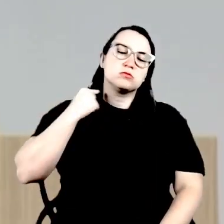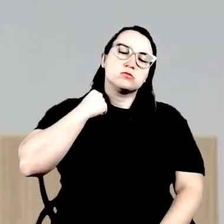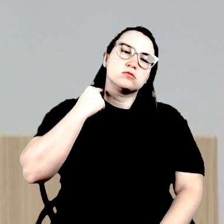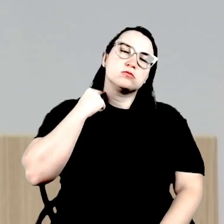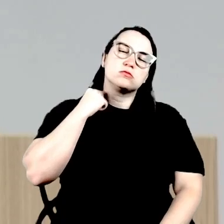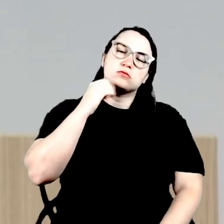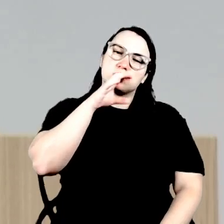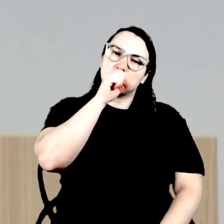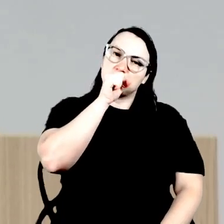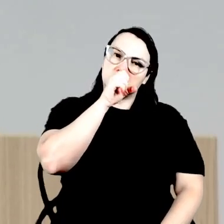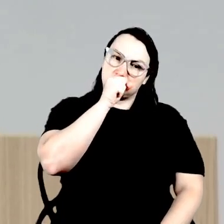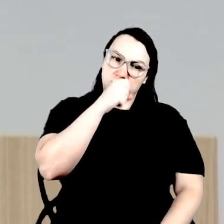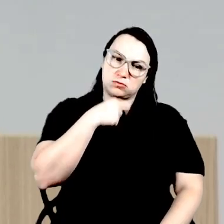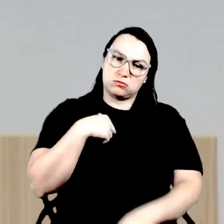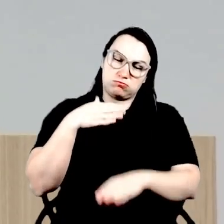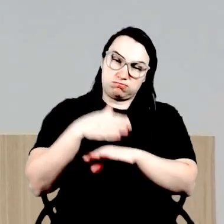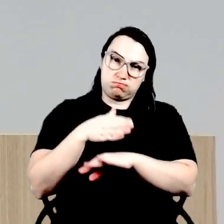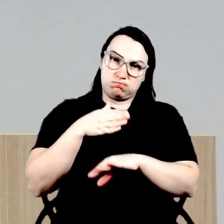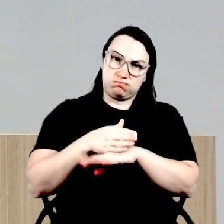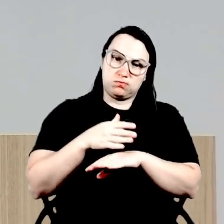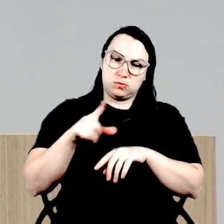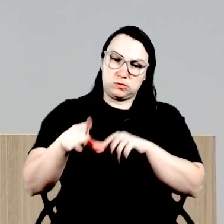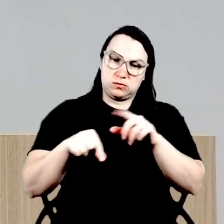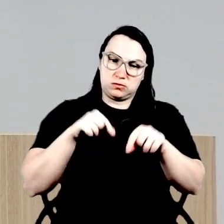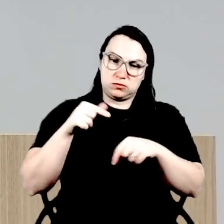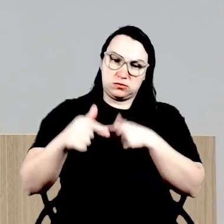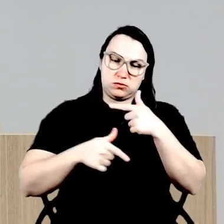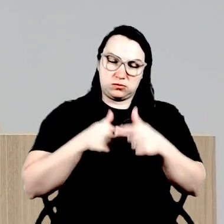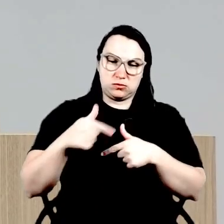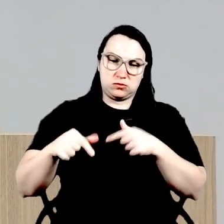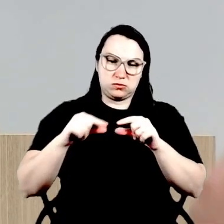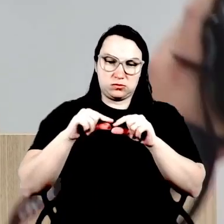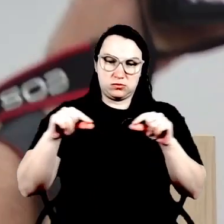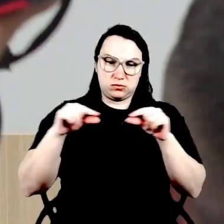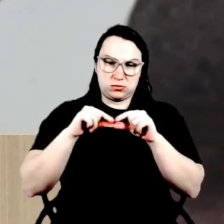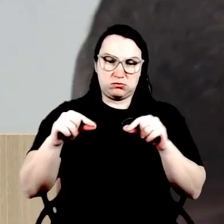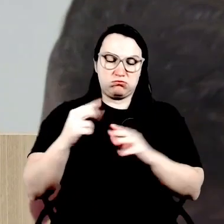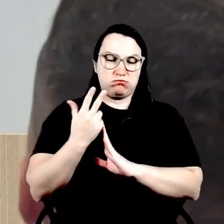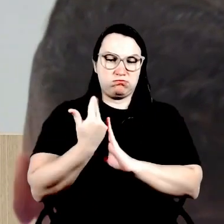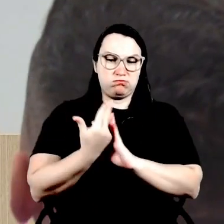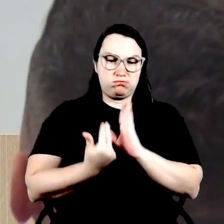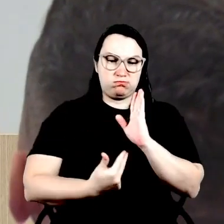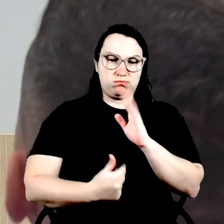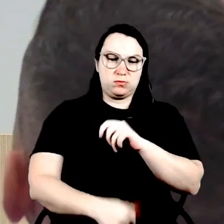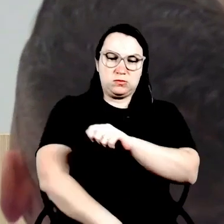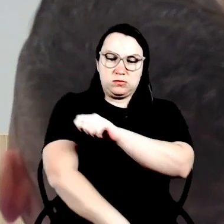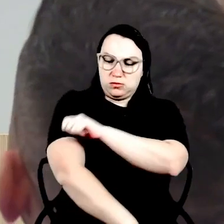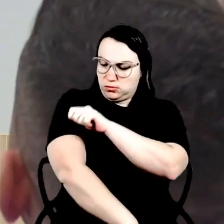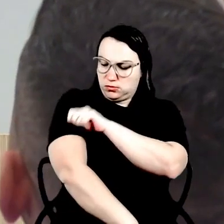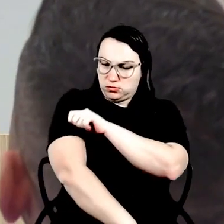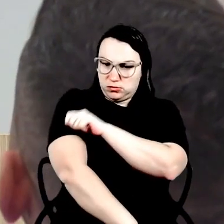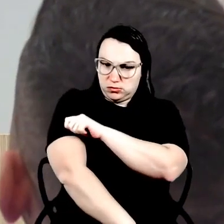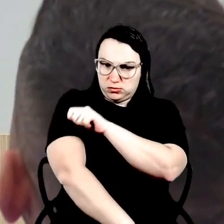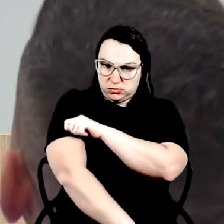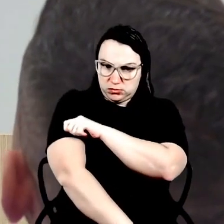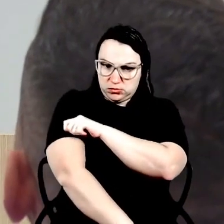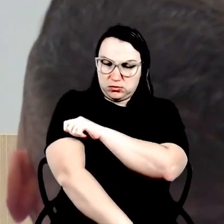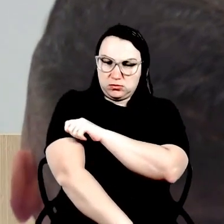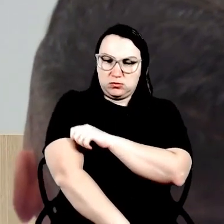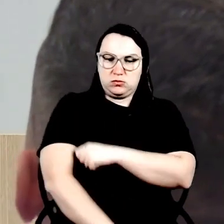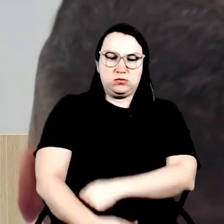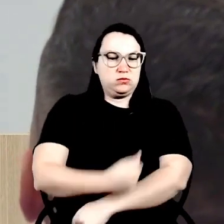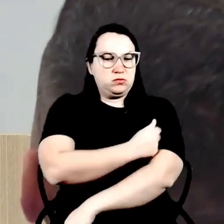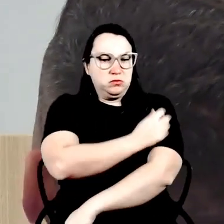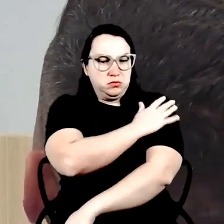da seleção dos trabalhos de tirinhas e desenhos com os alunos do ensino fundamental do nosso